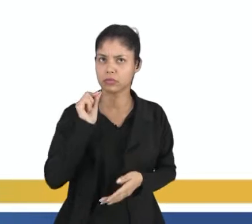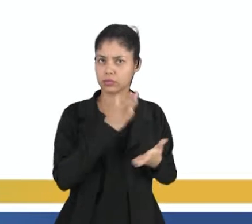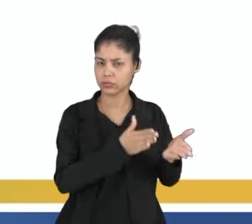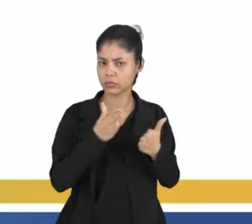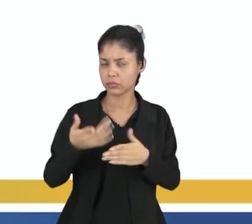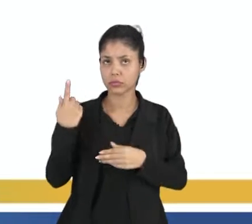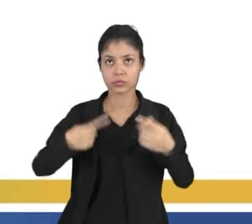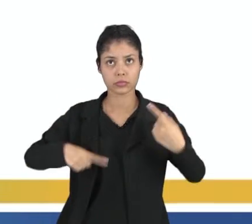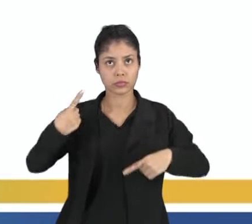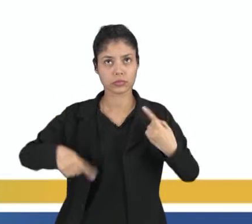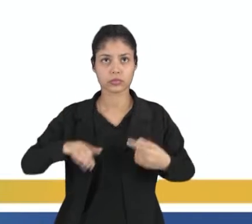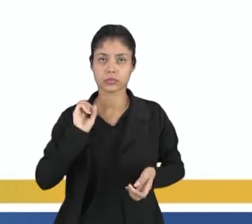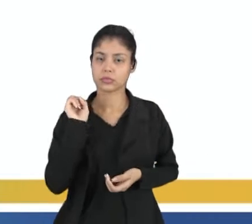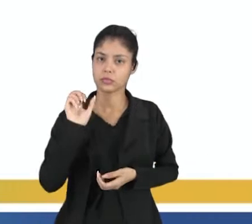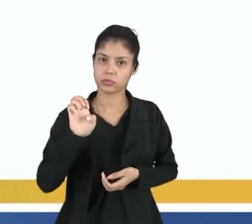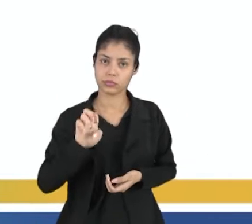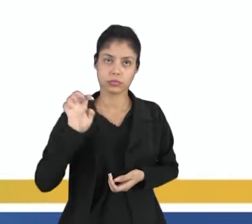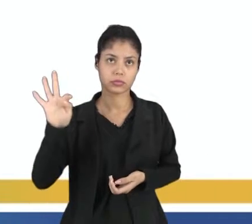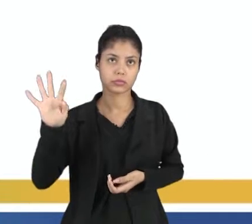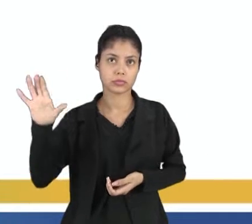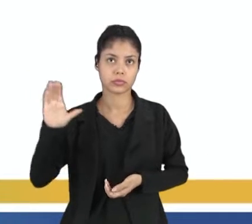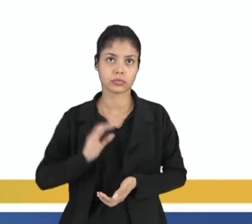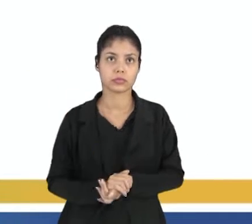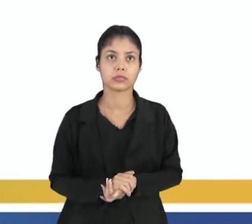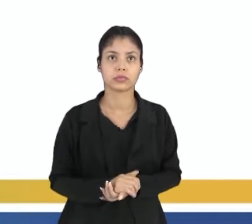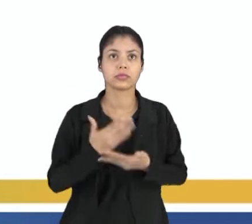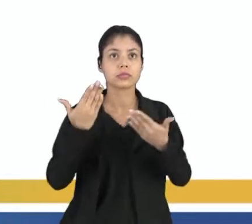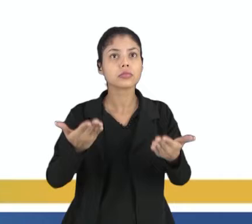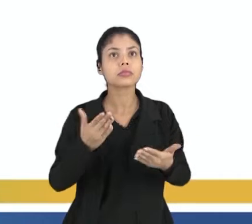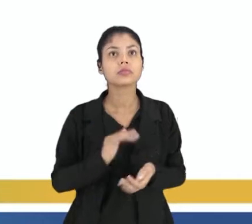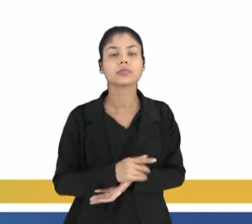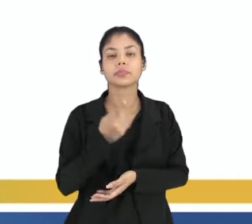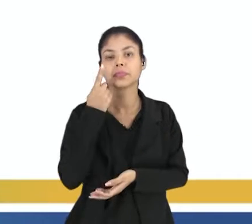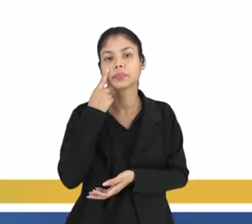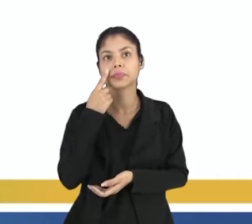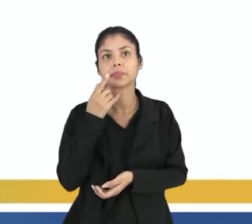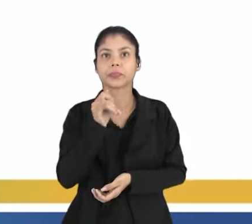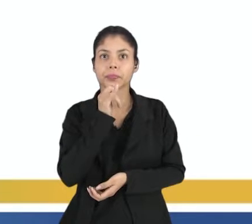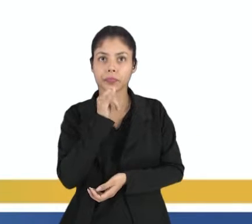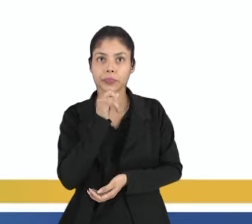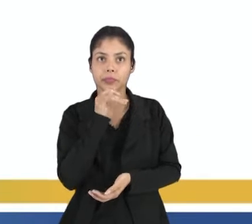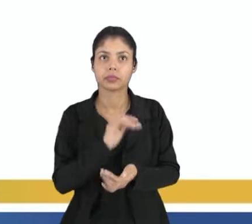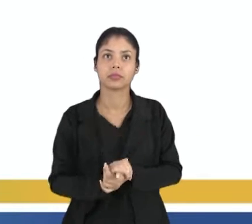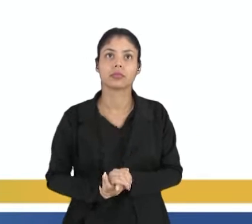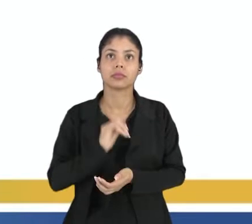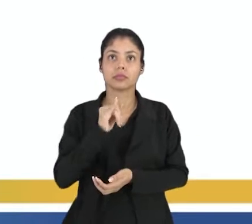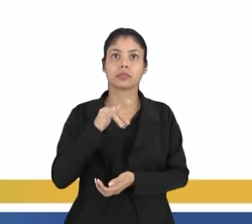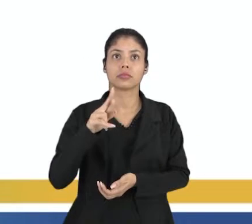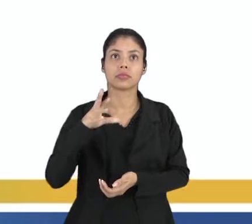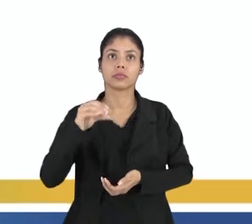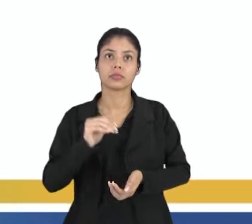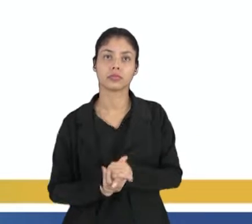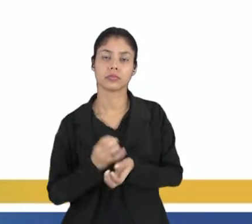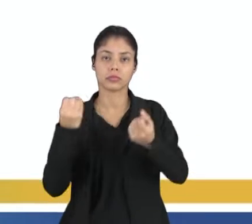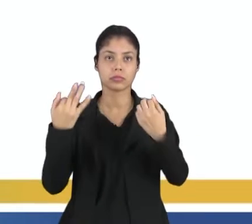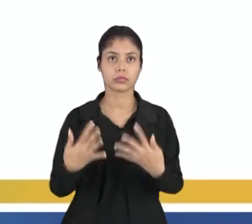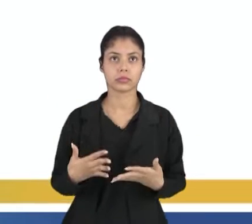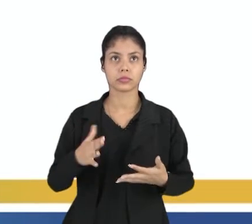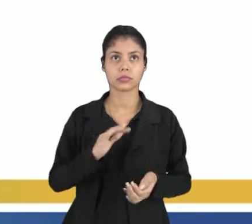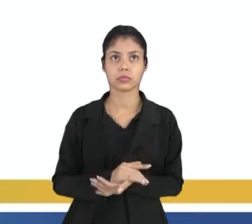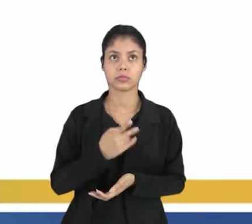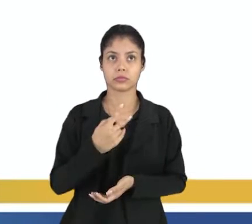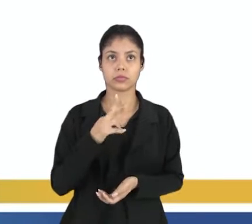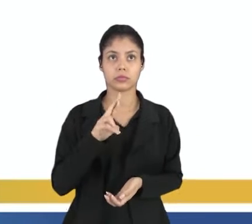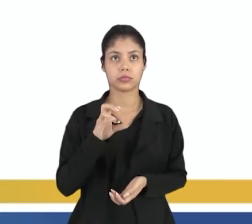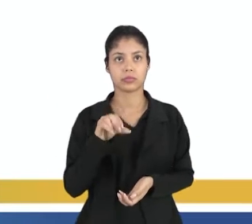que são partidos políticos e etc. Aí a gente tem um exemplo de um infográfico explicando sobre